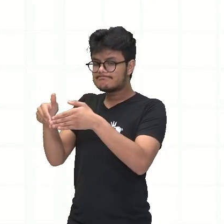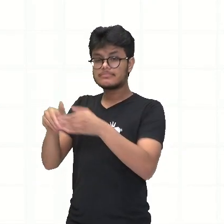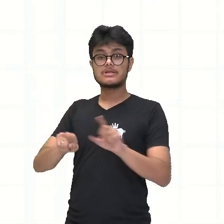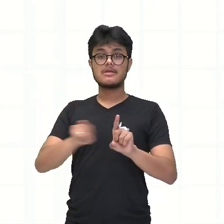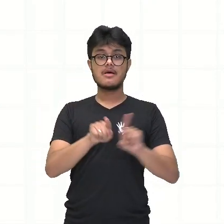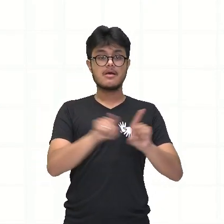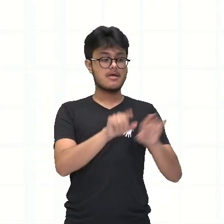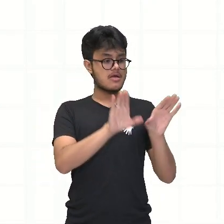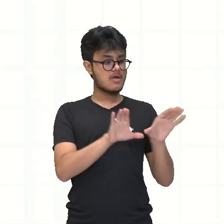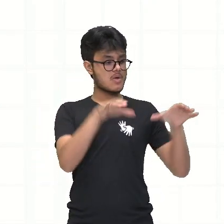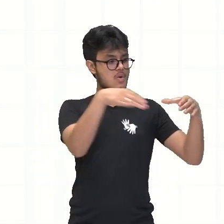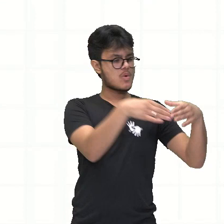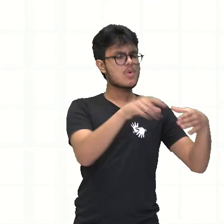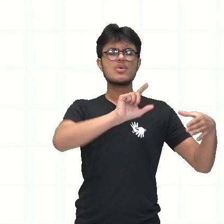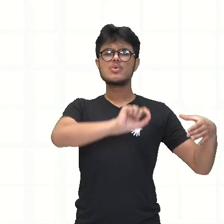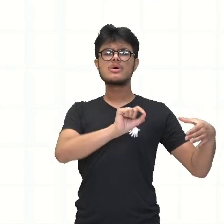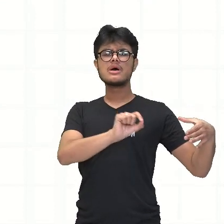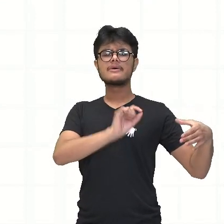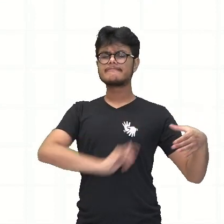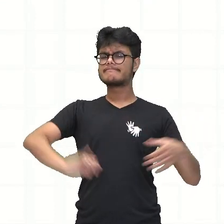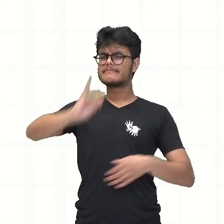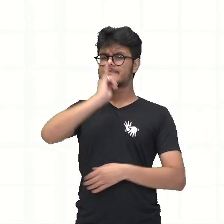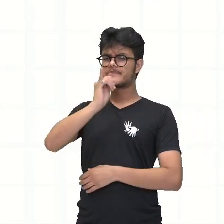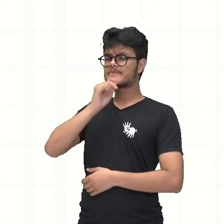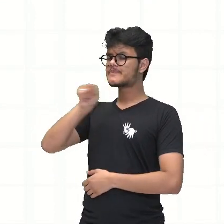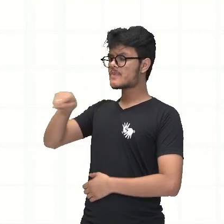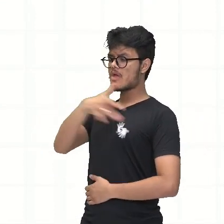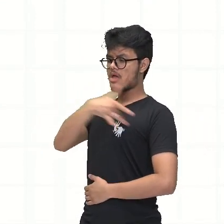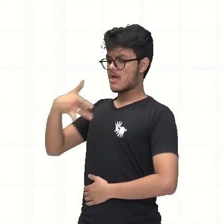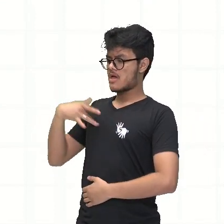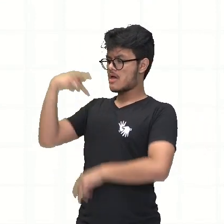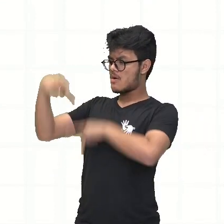sua comunidade e, nesse sentido,